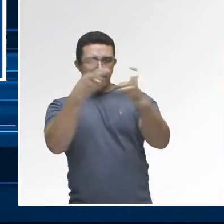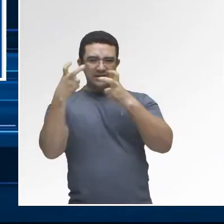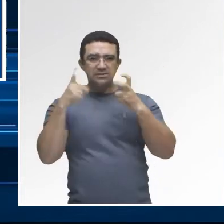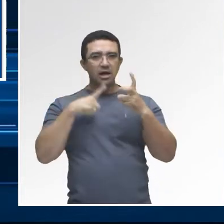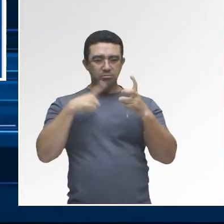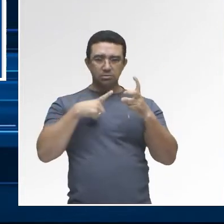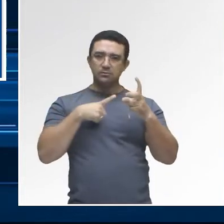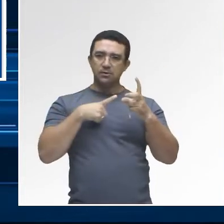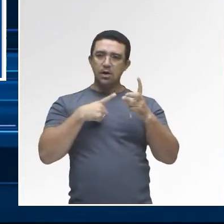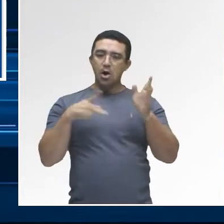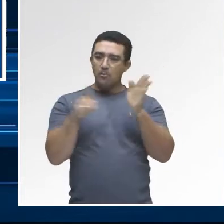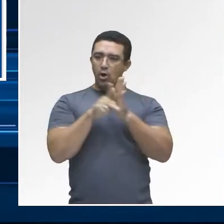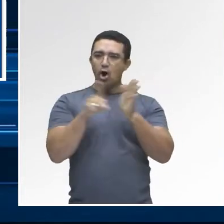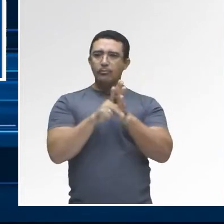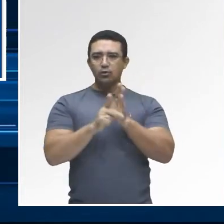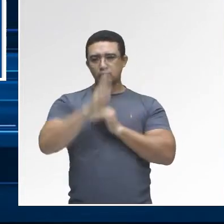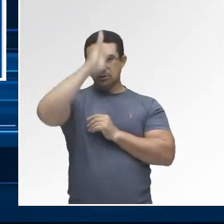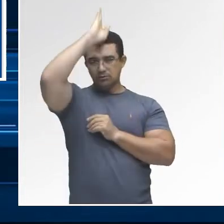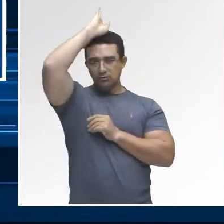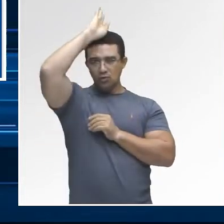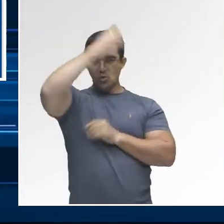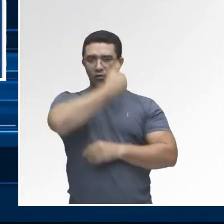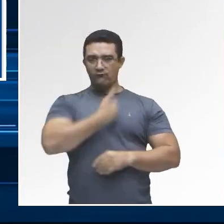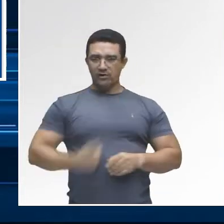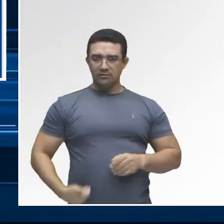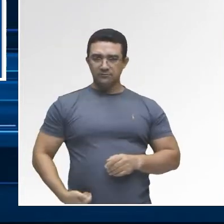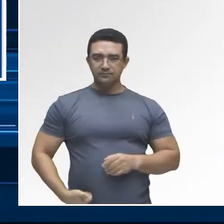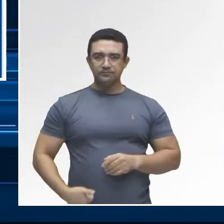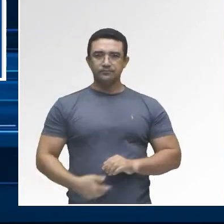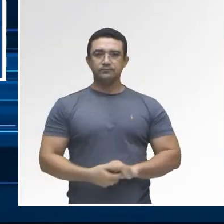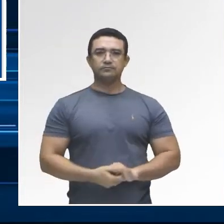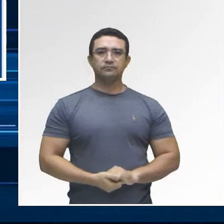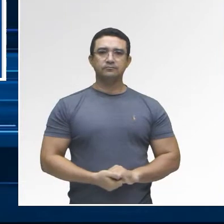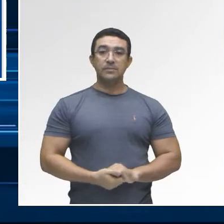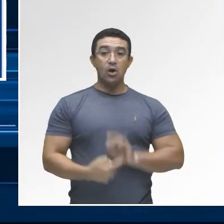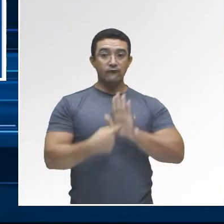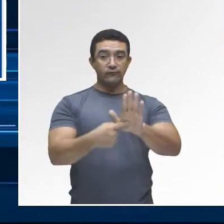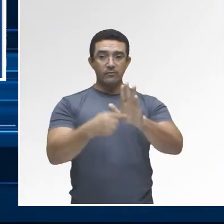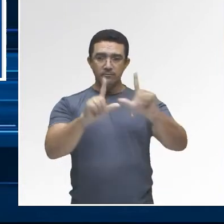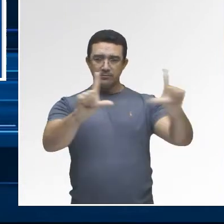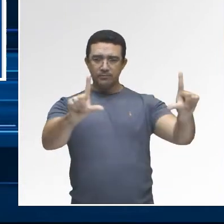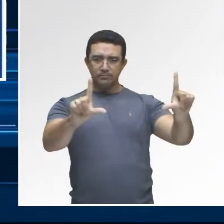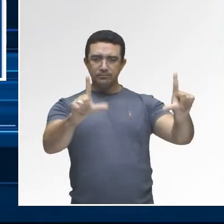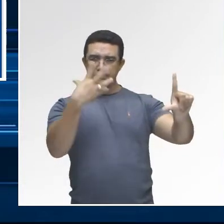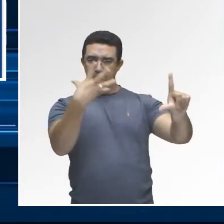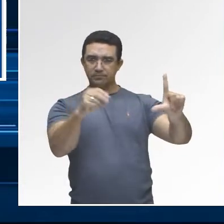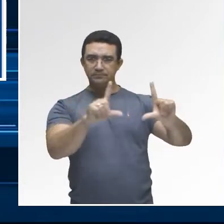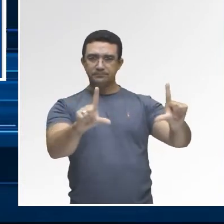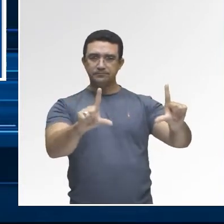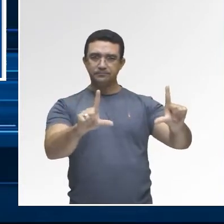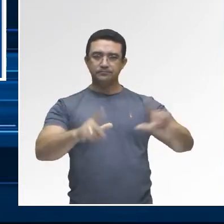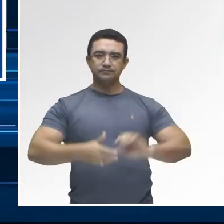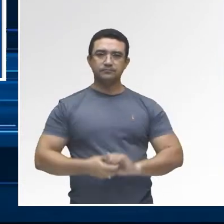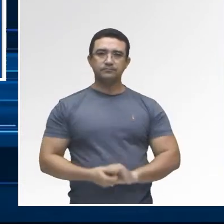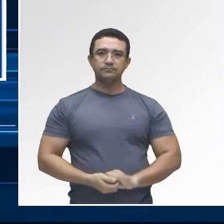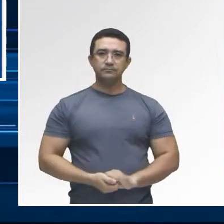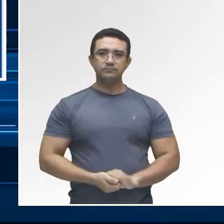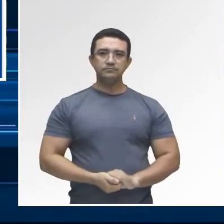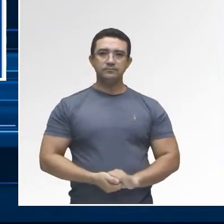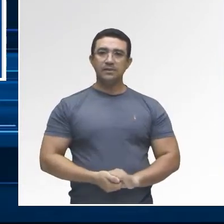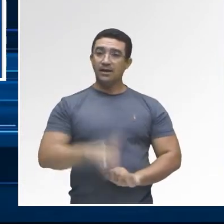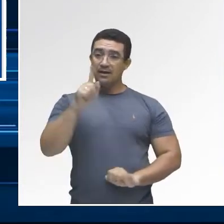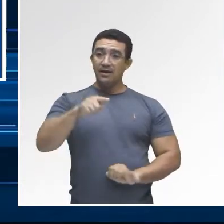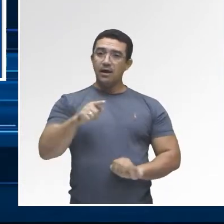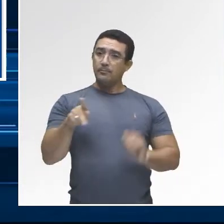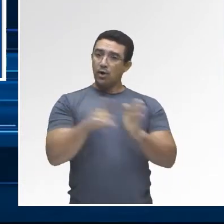pirâmide dos romanos. E agora eu vou trazer aqui uma imagem na nossa TV que eu vou riscar, que são os magistrados da